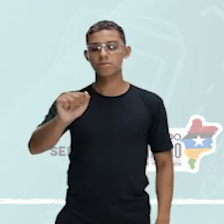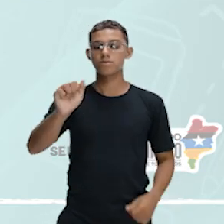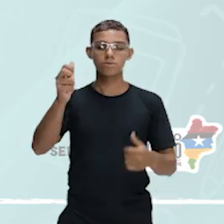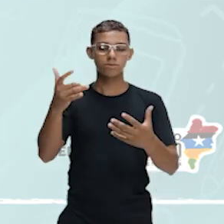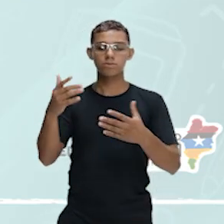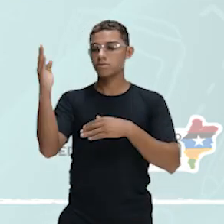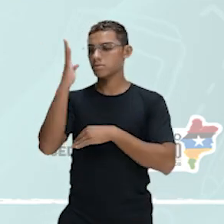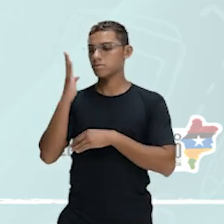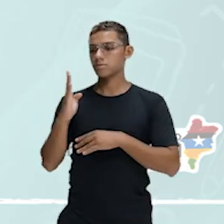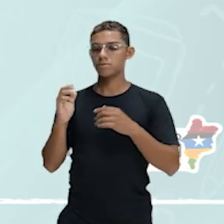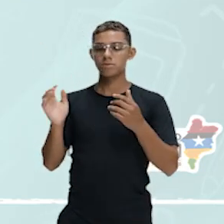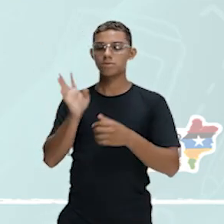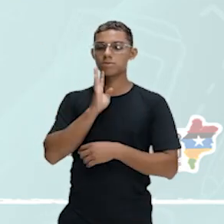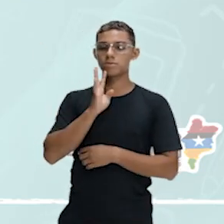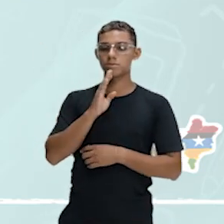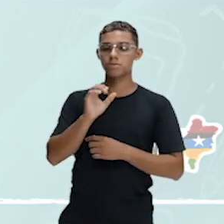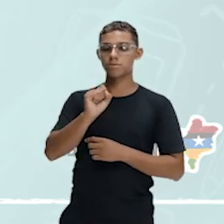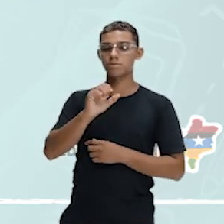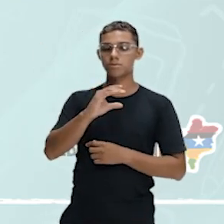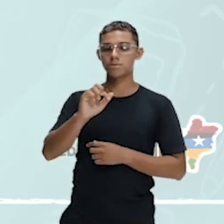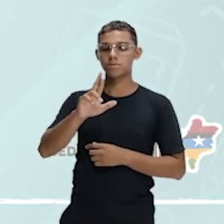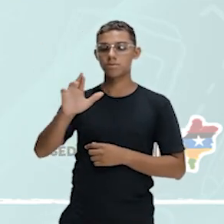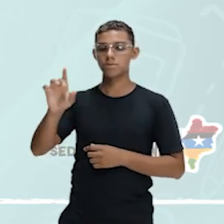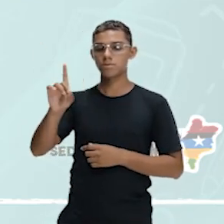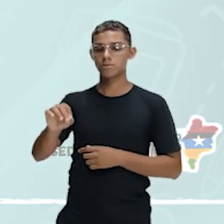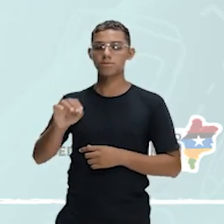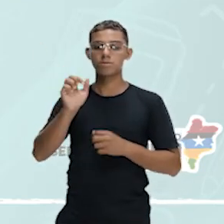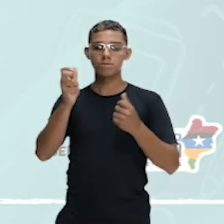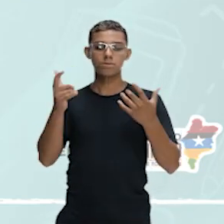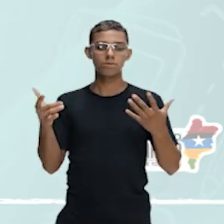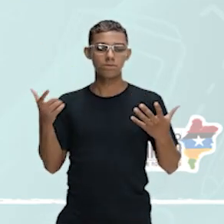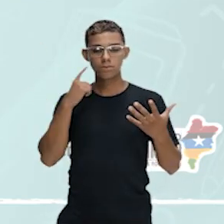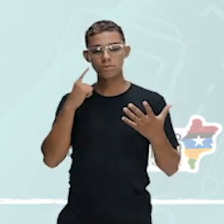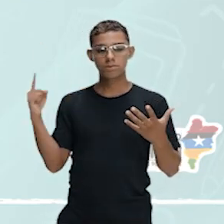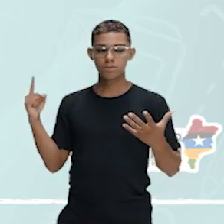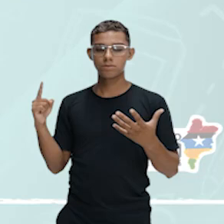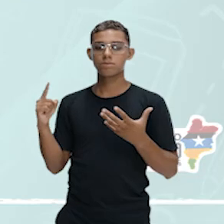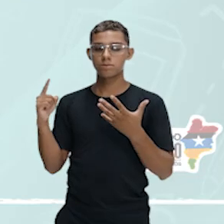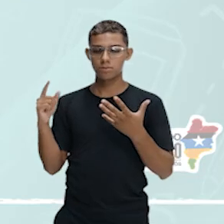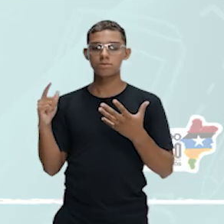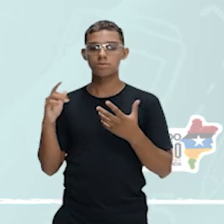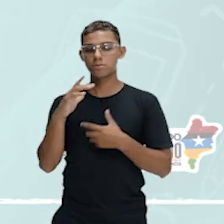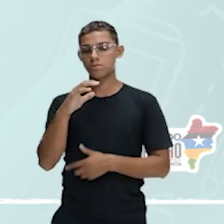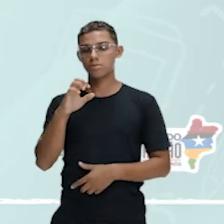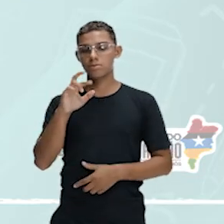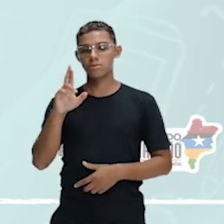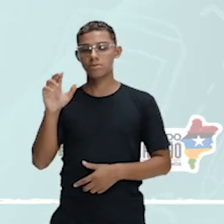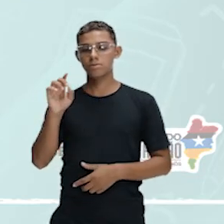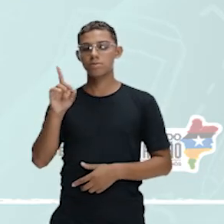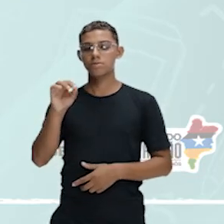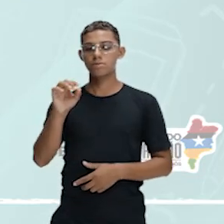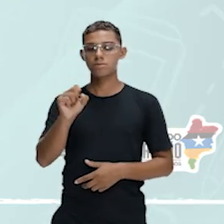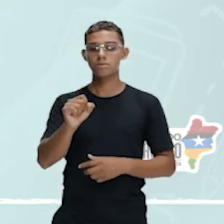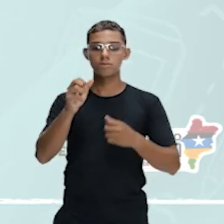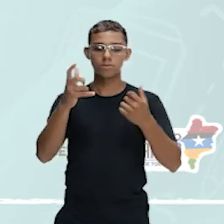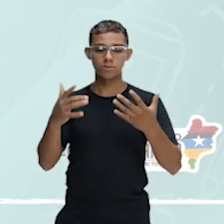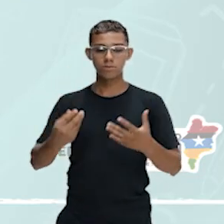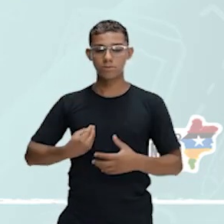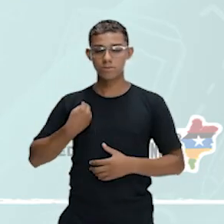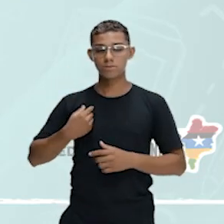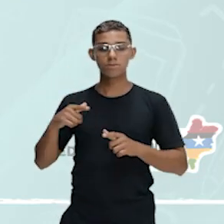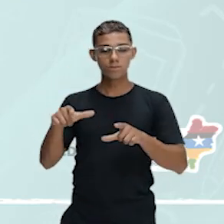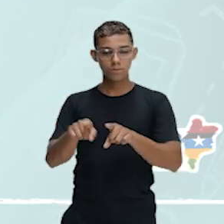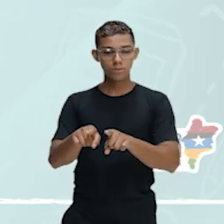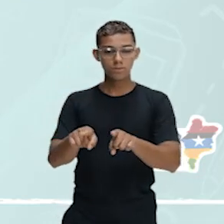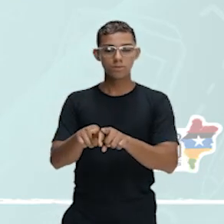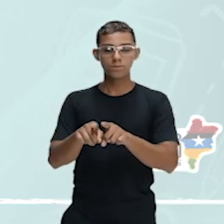savana brasileira é conhecido como cerrado. E aí nós temos o exemplo do domínio dos cerrados. Certo, pessoal? Existem também áreas